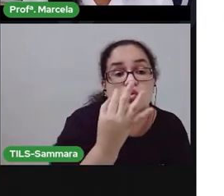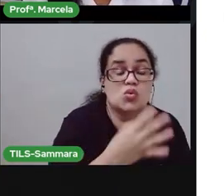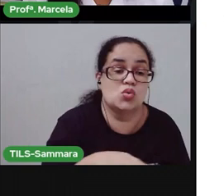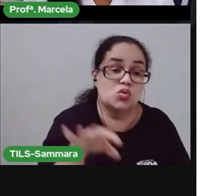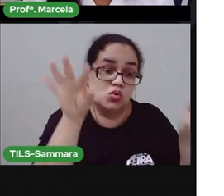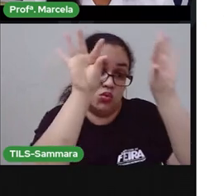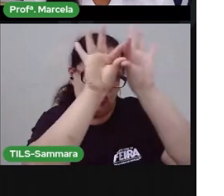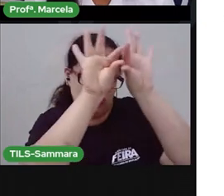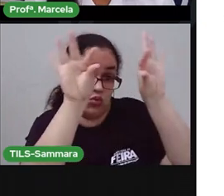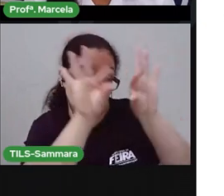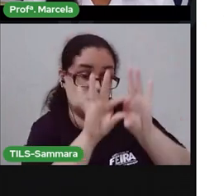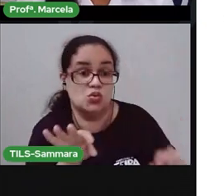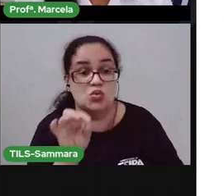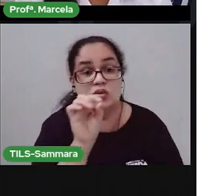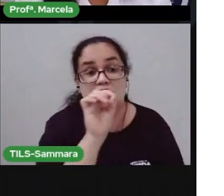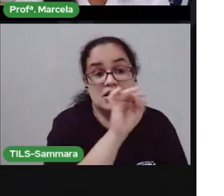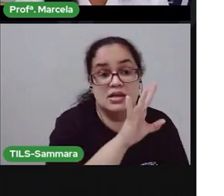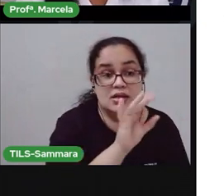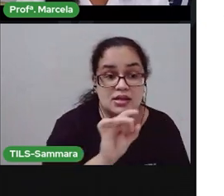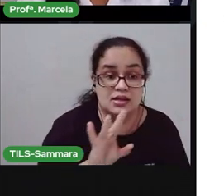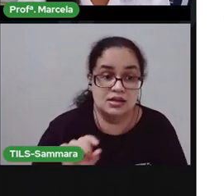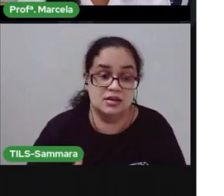versos tem em cada estrofe.